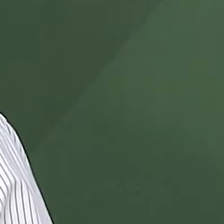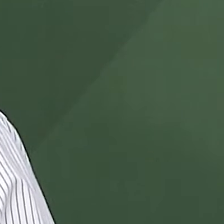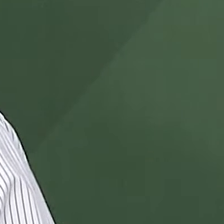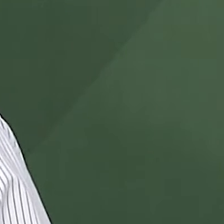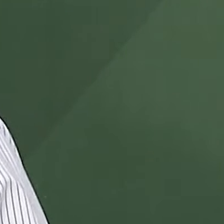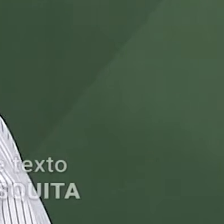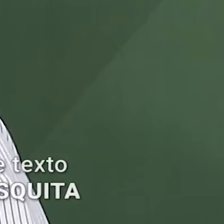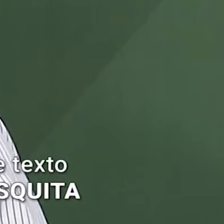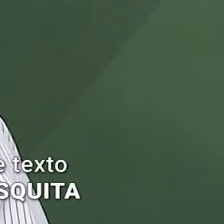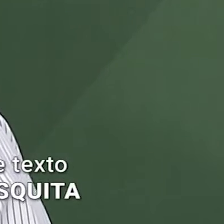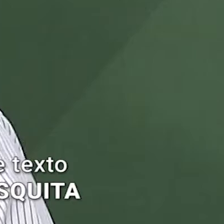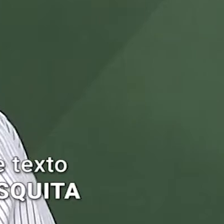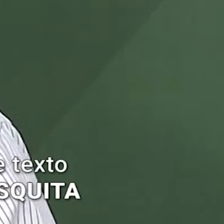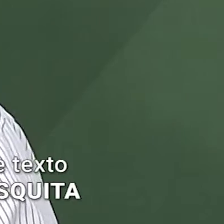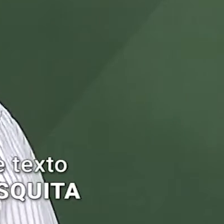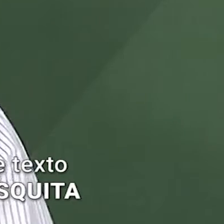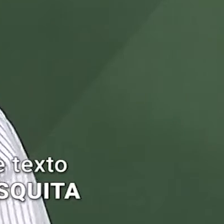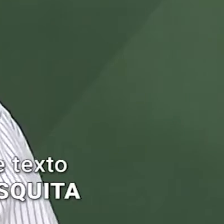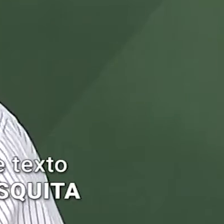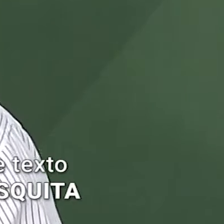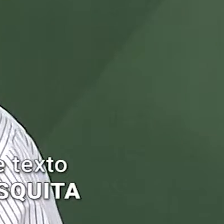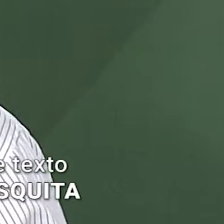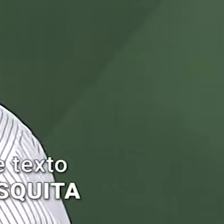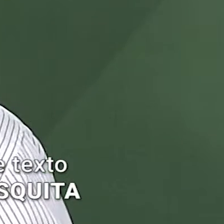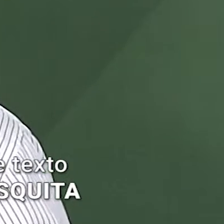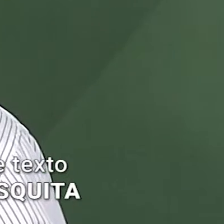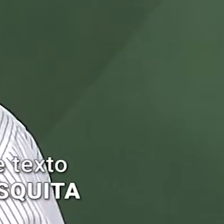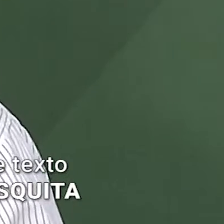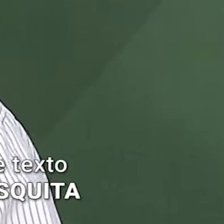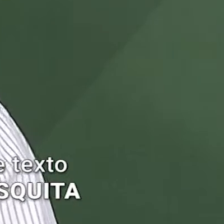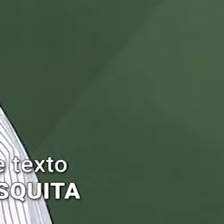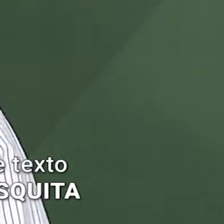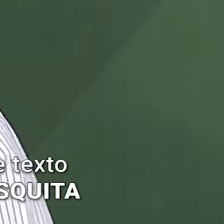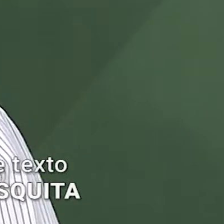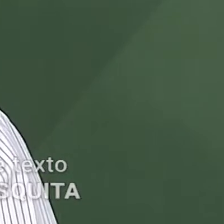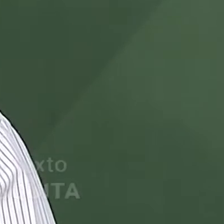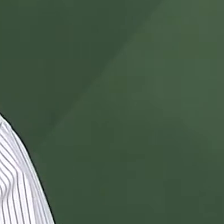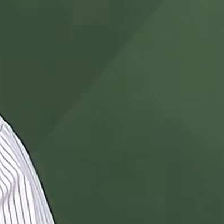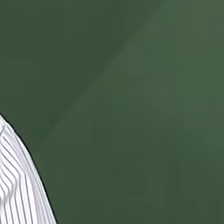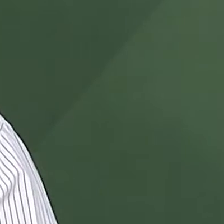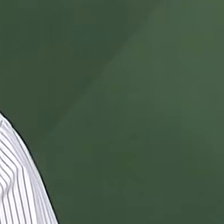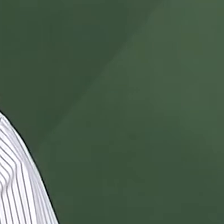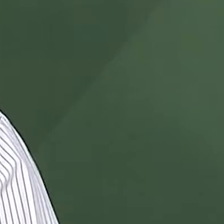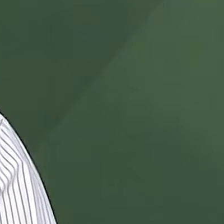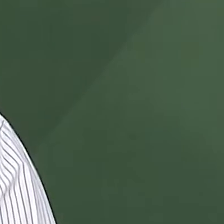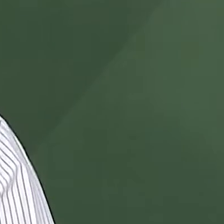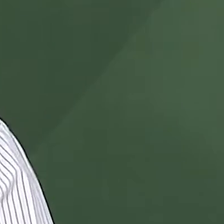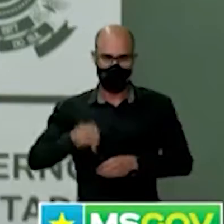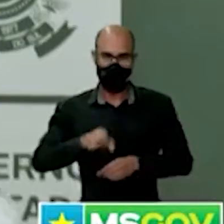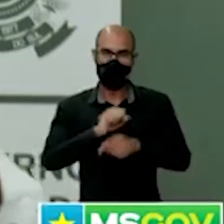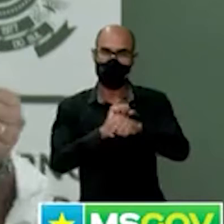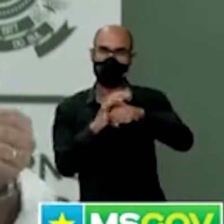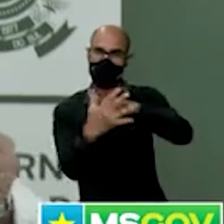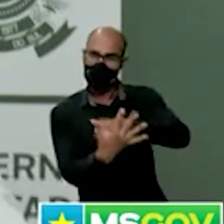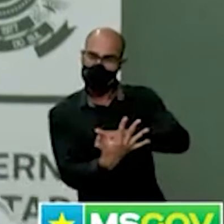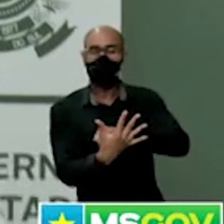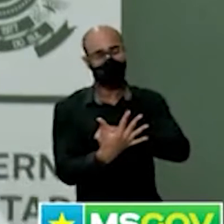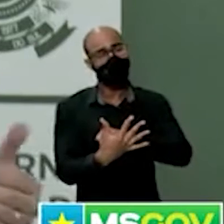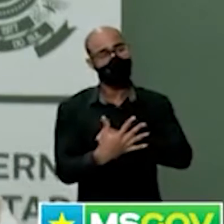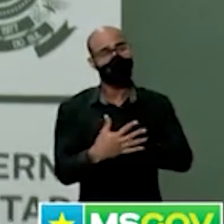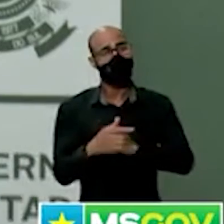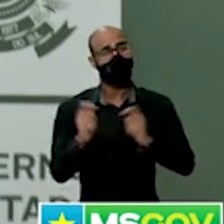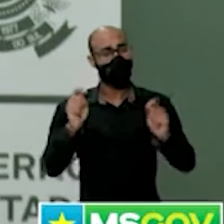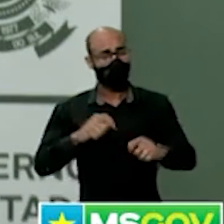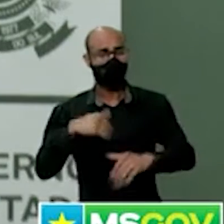que vem programação que vem no momento em que o estado demonstra avanços na vacina o e melhora na bandeira do conseguir alguns